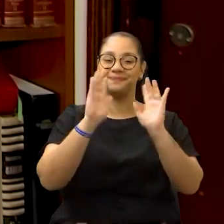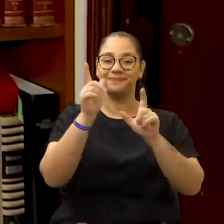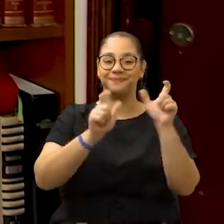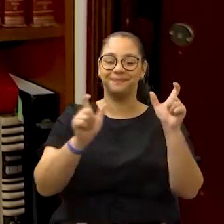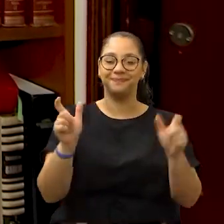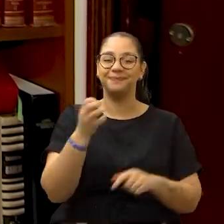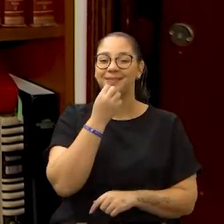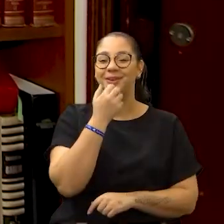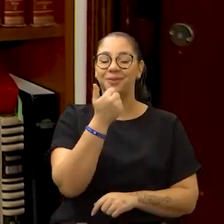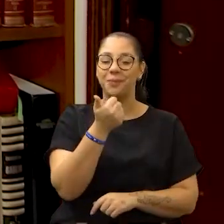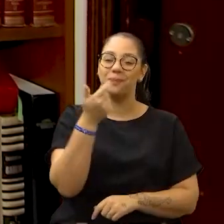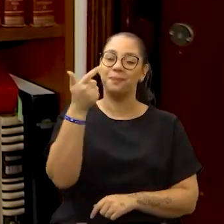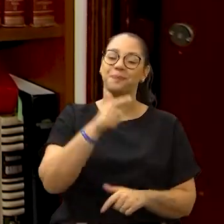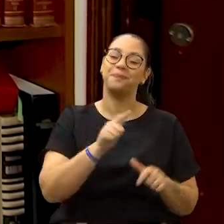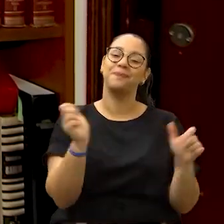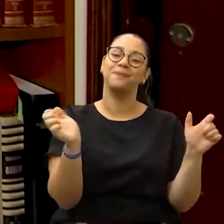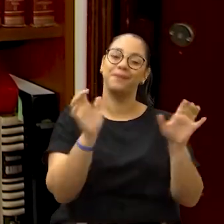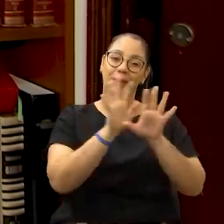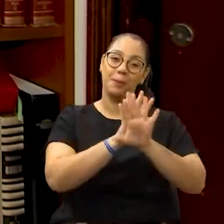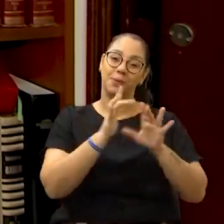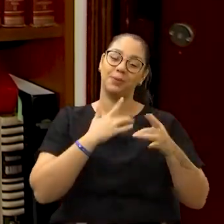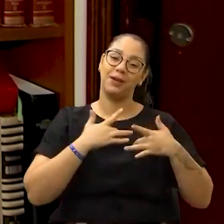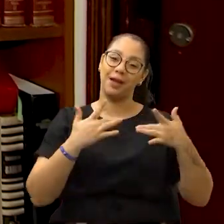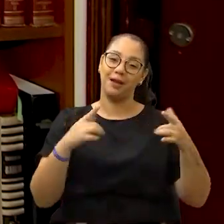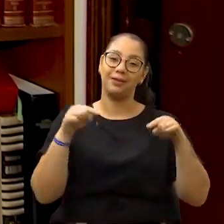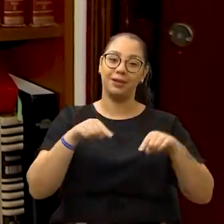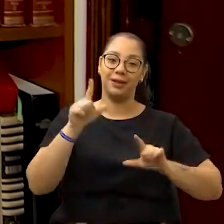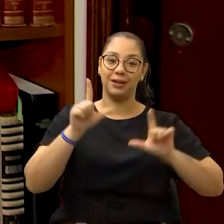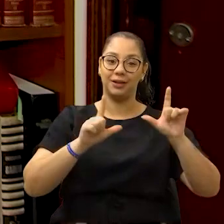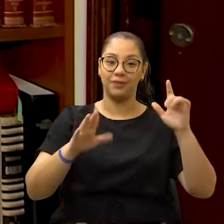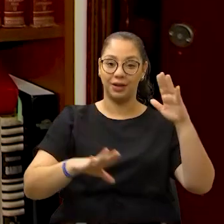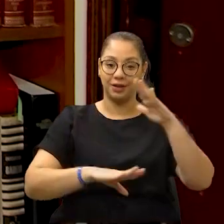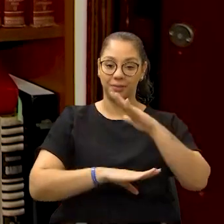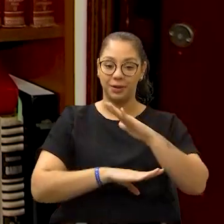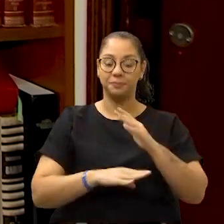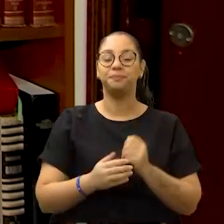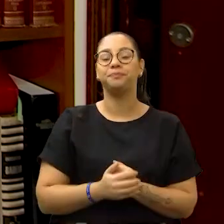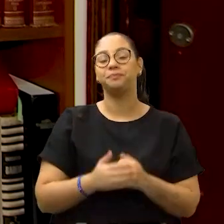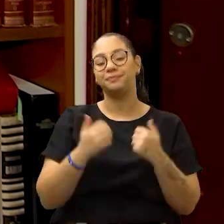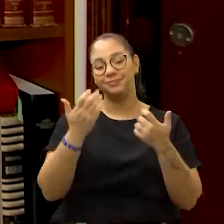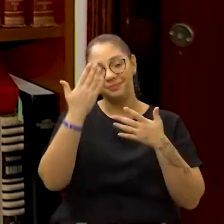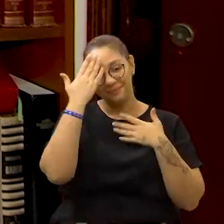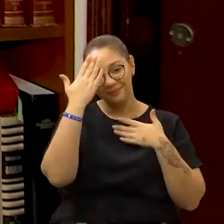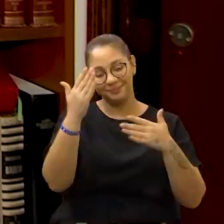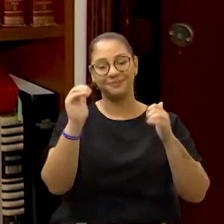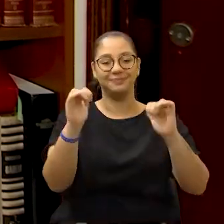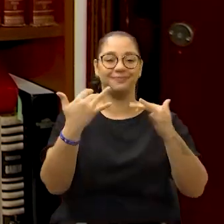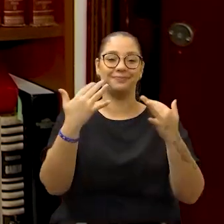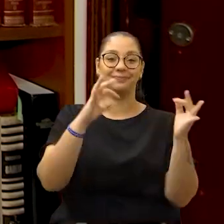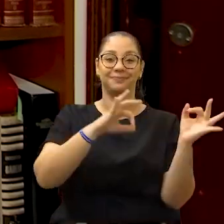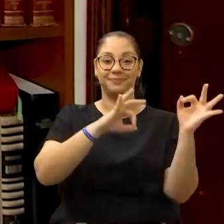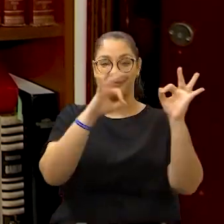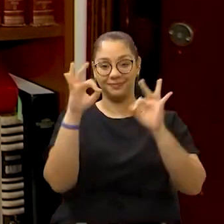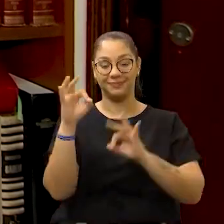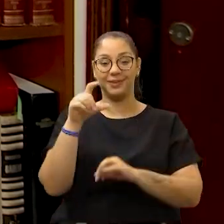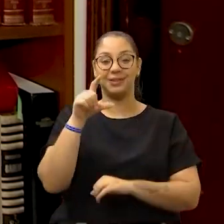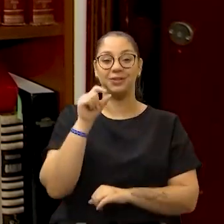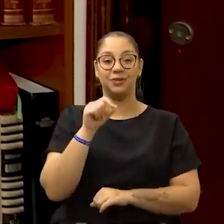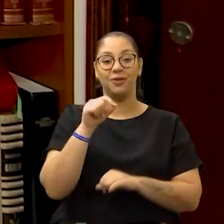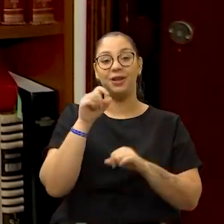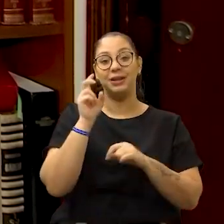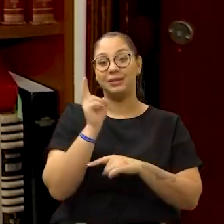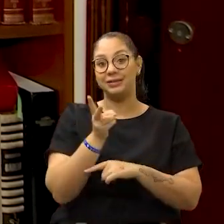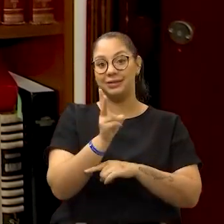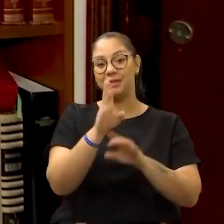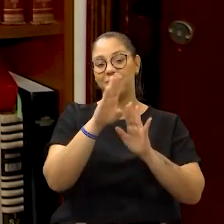Oi, gente, tudo bom? Mais um Mãos Solidárias no ar aqui na TV Câmara Campinas. Já agradeço a sua audiência, a sua preferência de estar